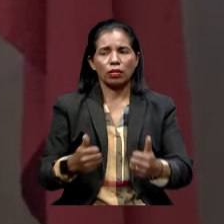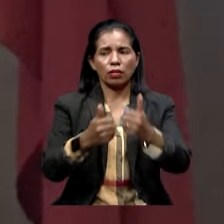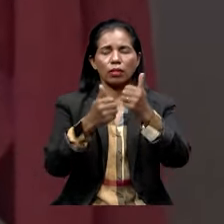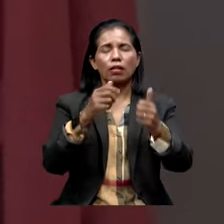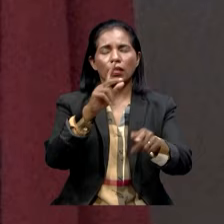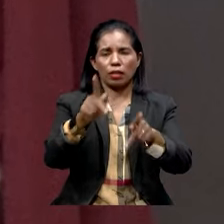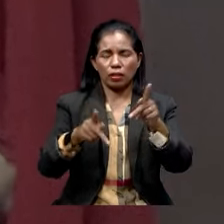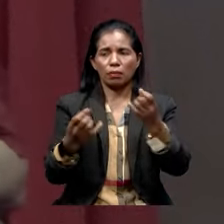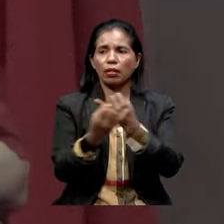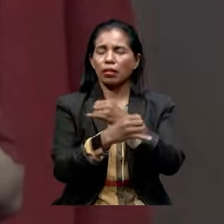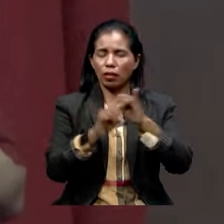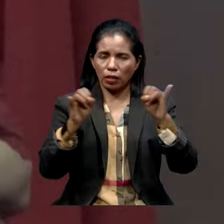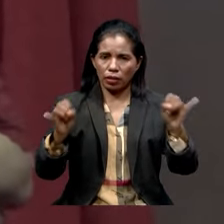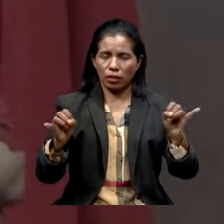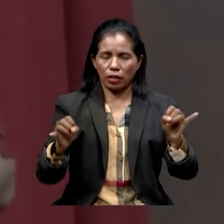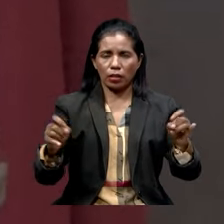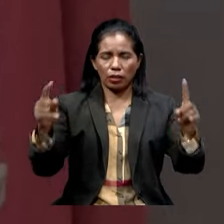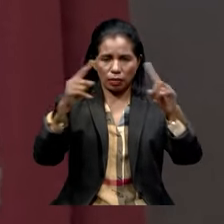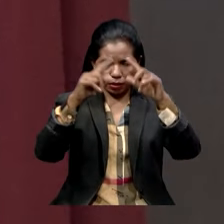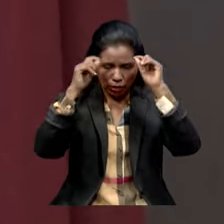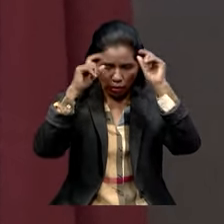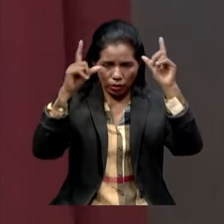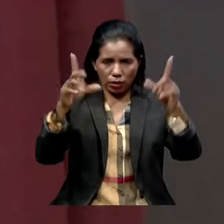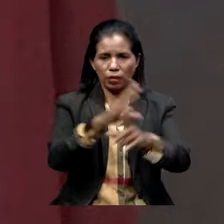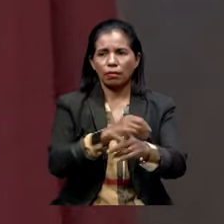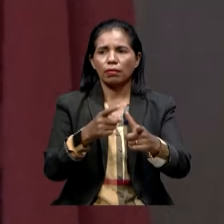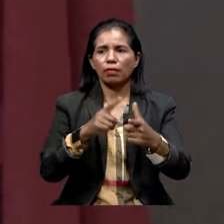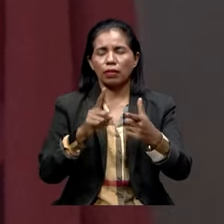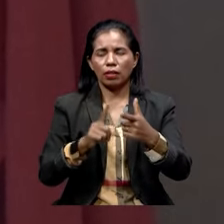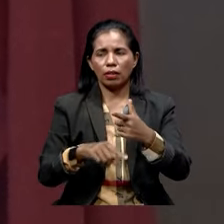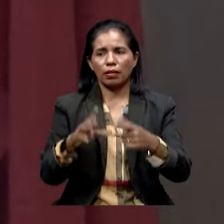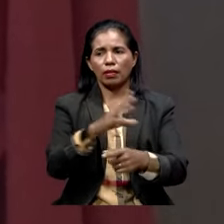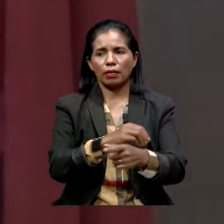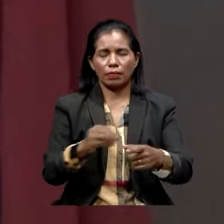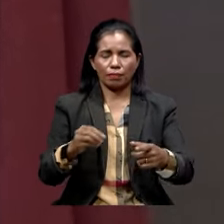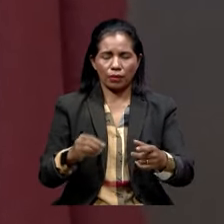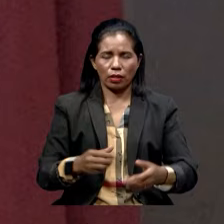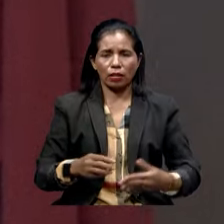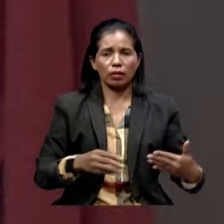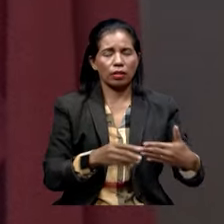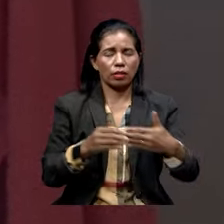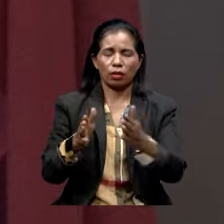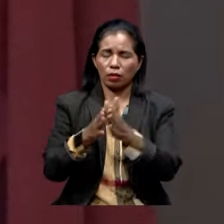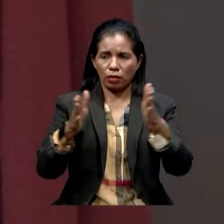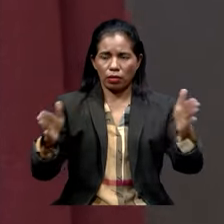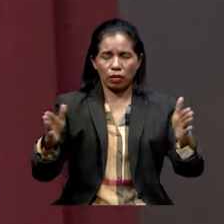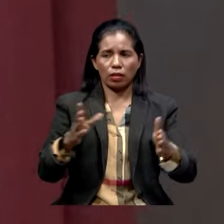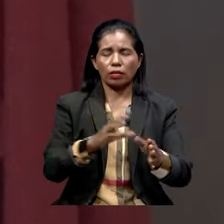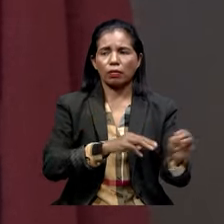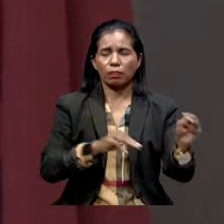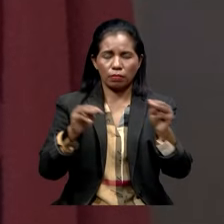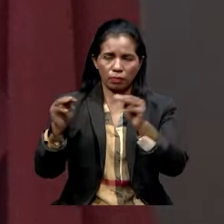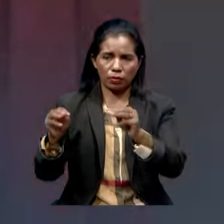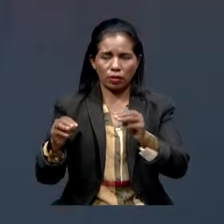para a independência de Timor-Leste, recordamos um desses dias extraordinários que moldaram